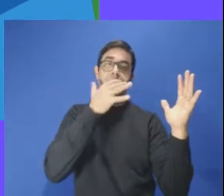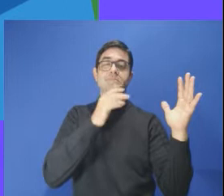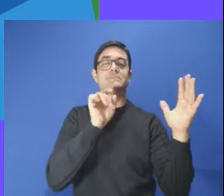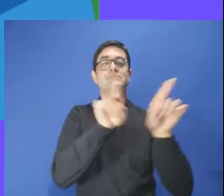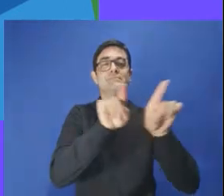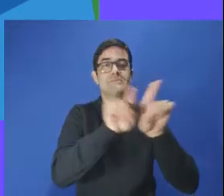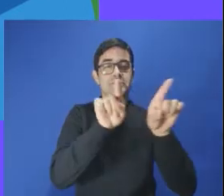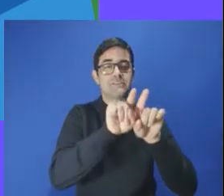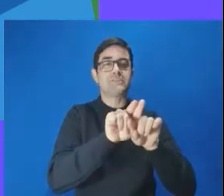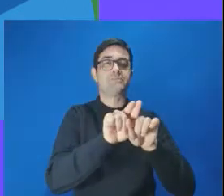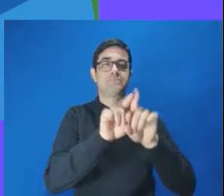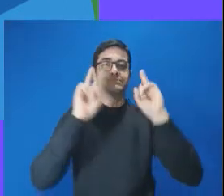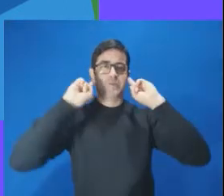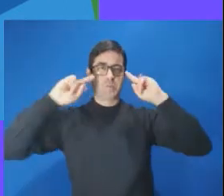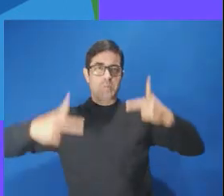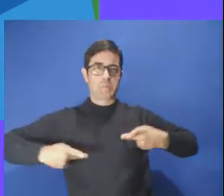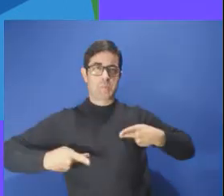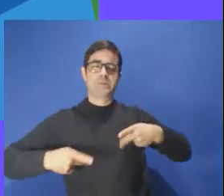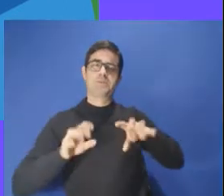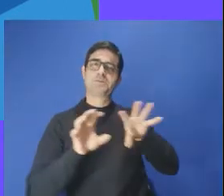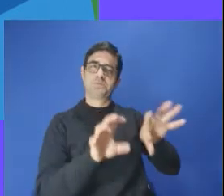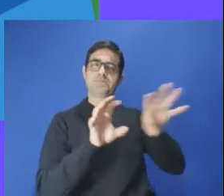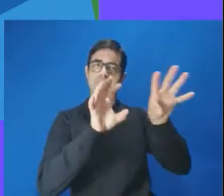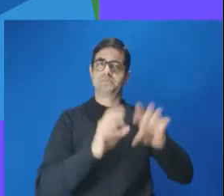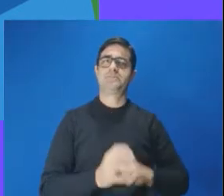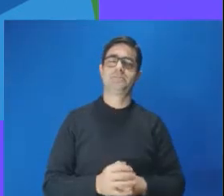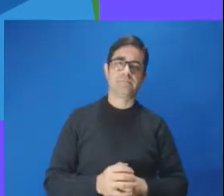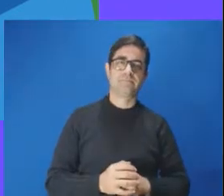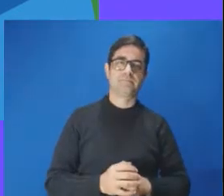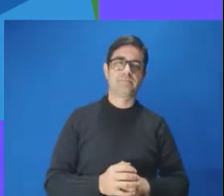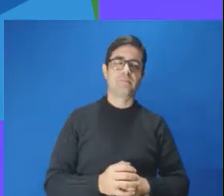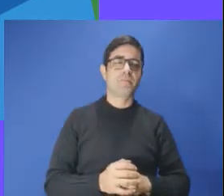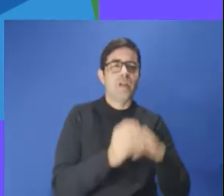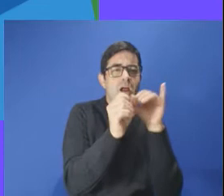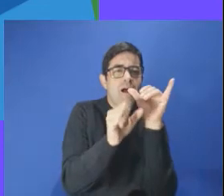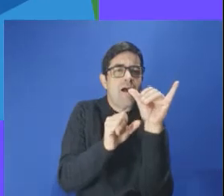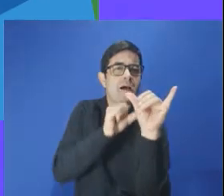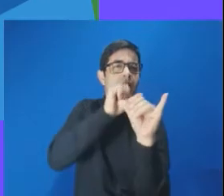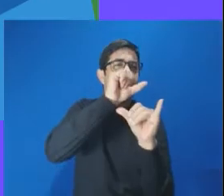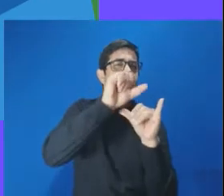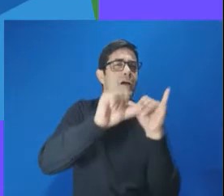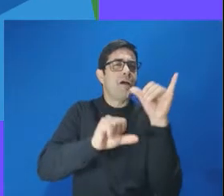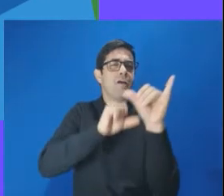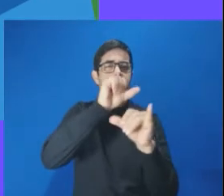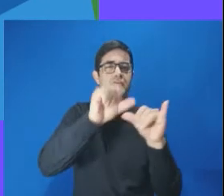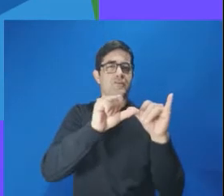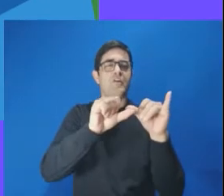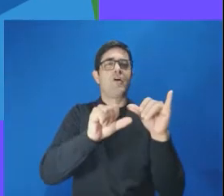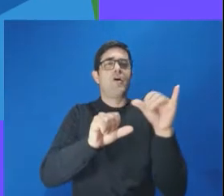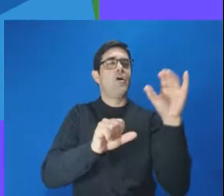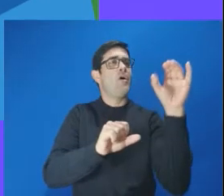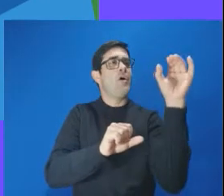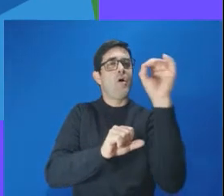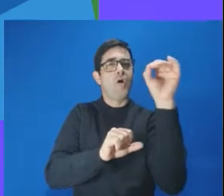causa disso, né, e também por ação humana. Esses compostos orgânicos voláteis, eles reagem com os